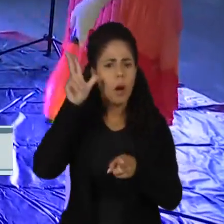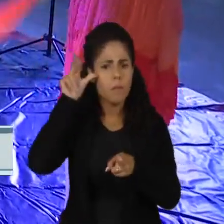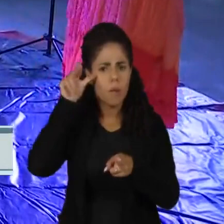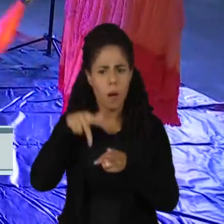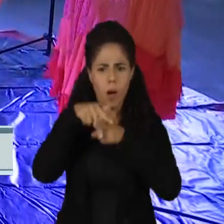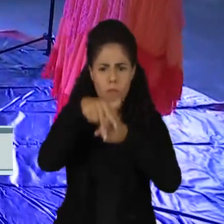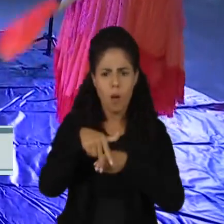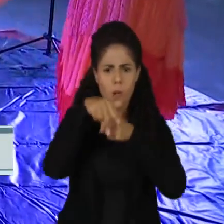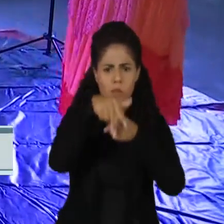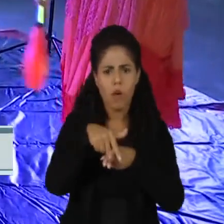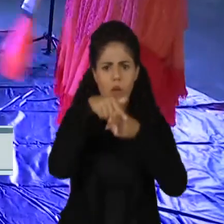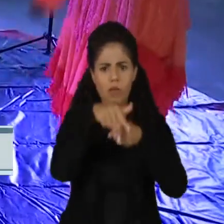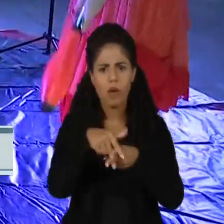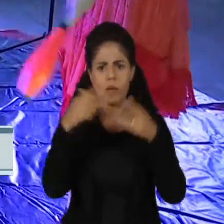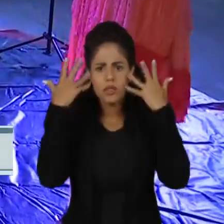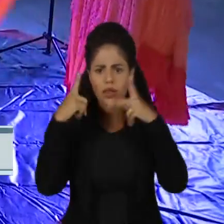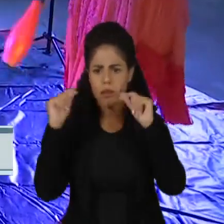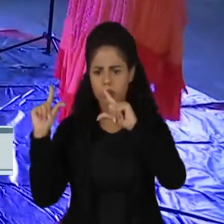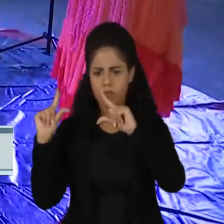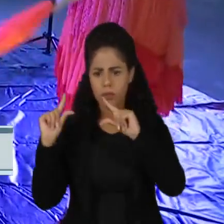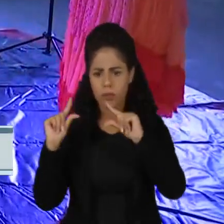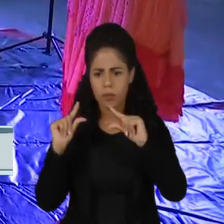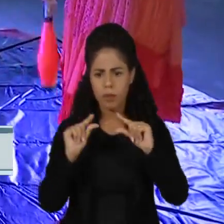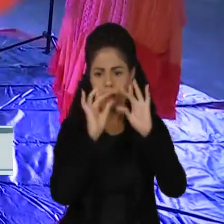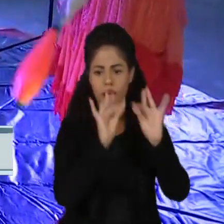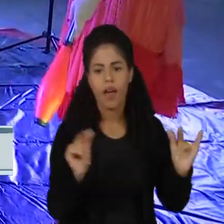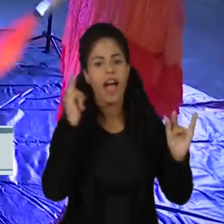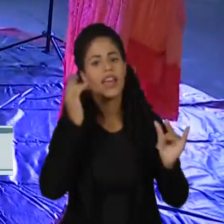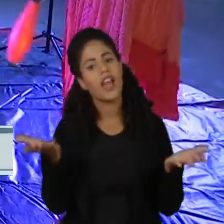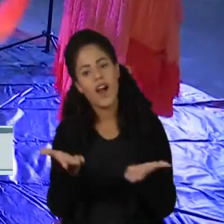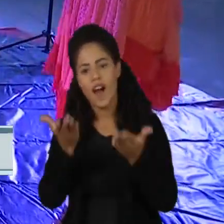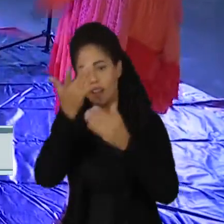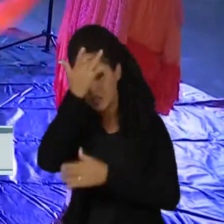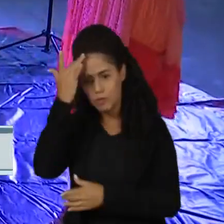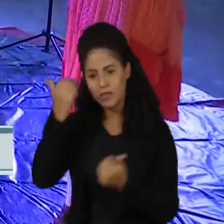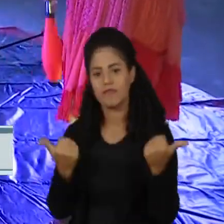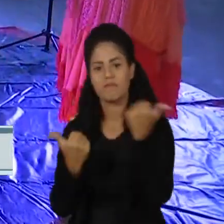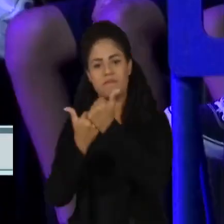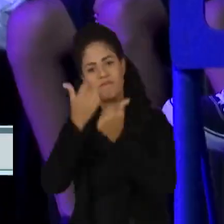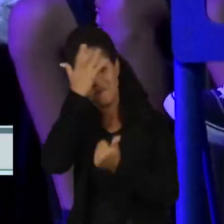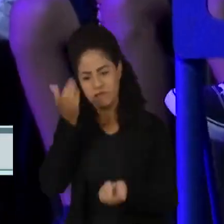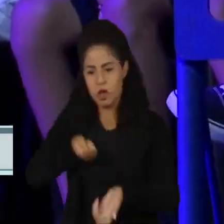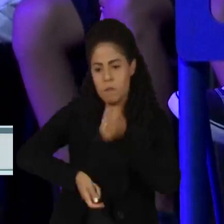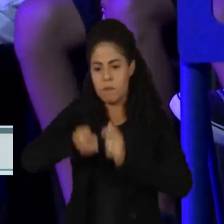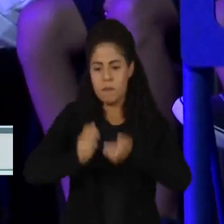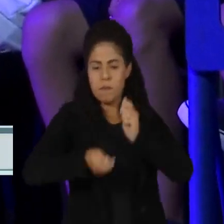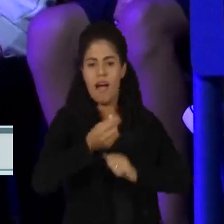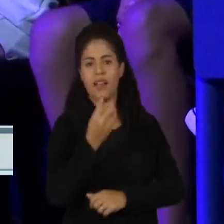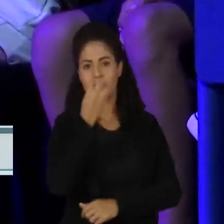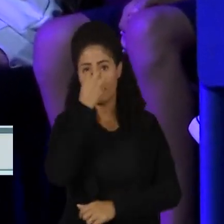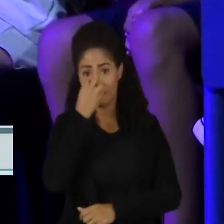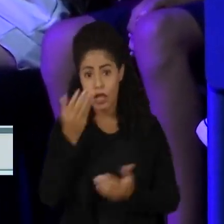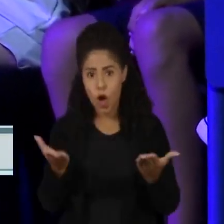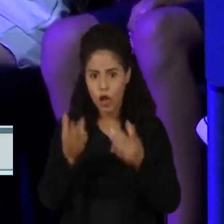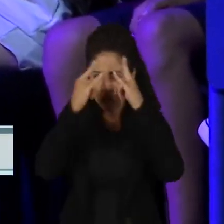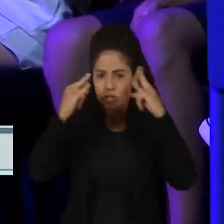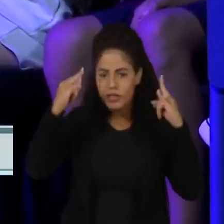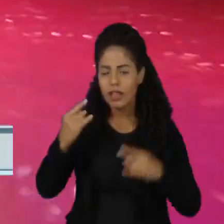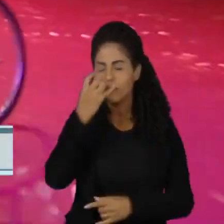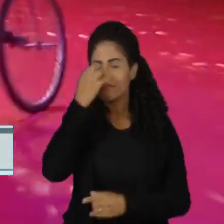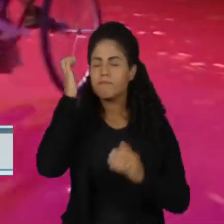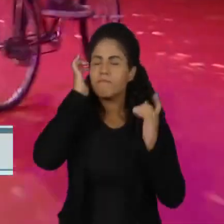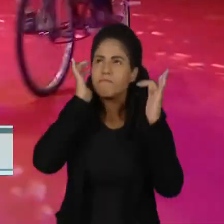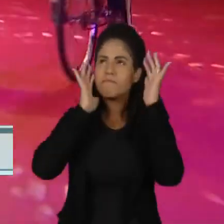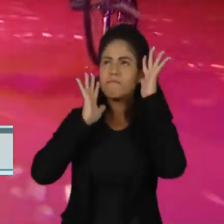tempo, os animais saíram de cena e deram espaço para palhaços e malabaristas. O circo vive no imaginário